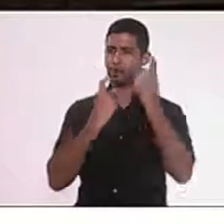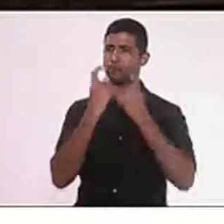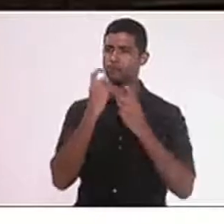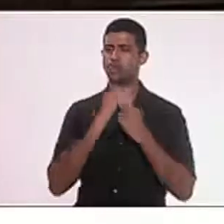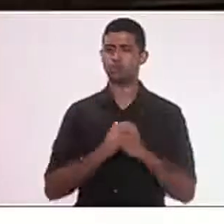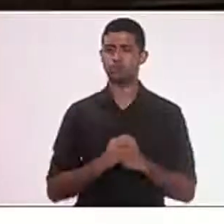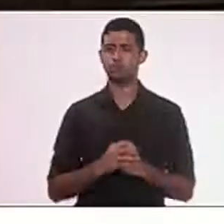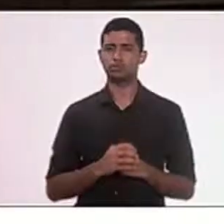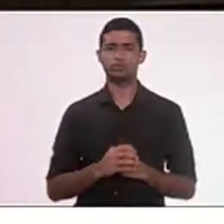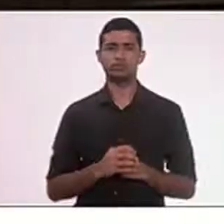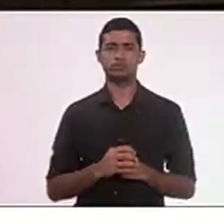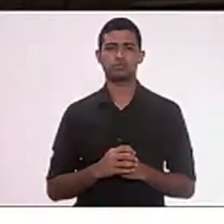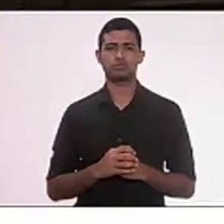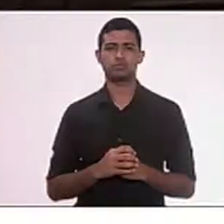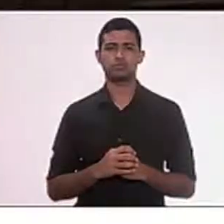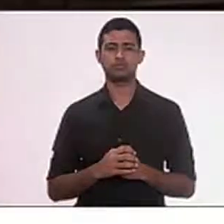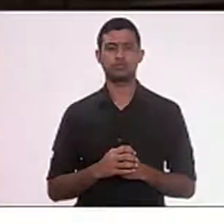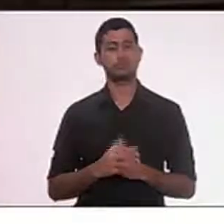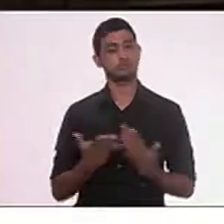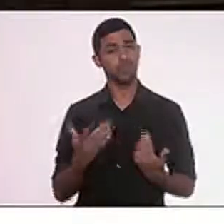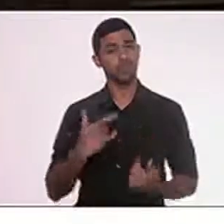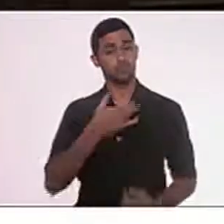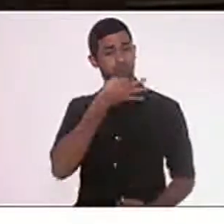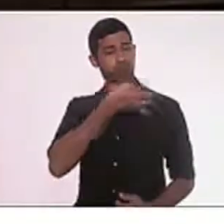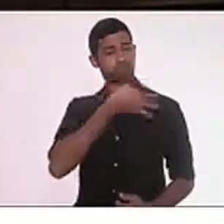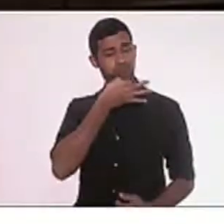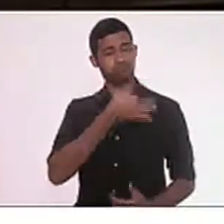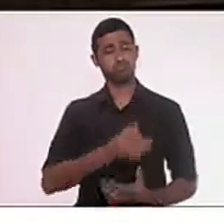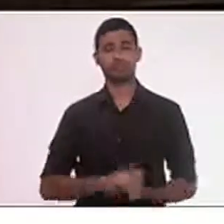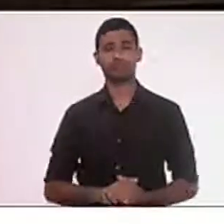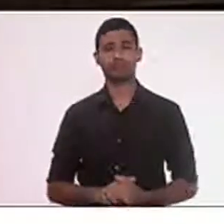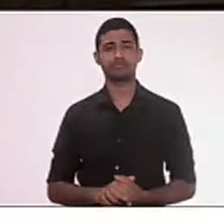são objeto da minha crítica.